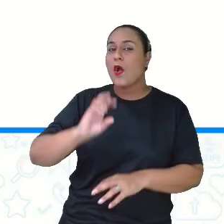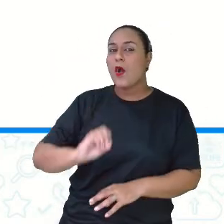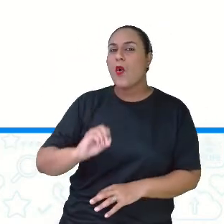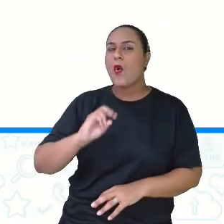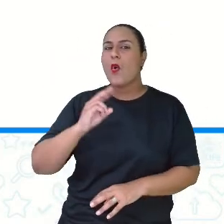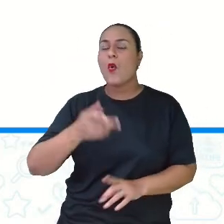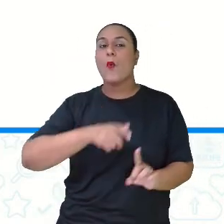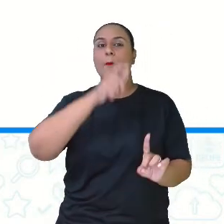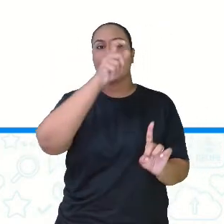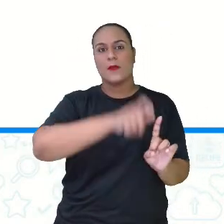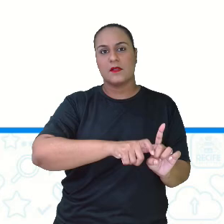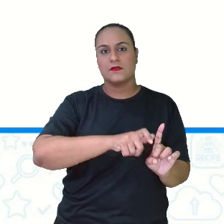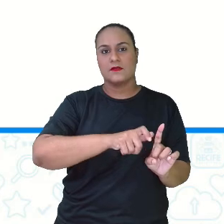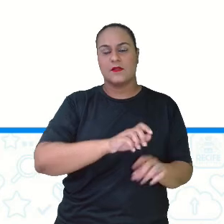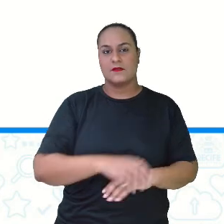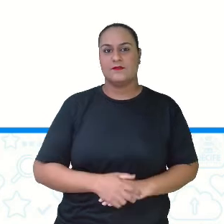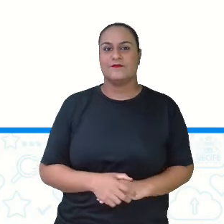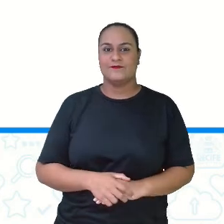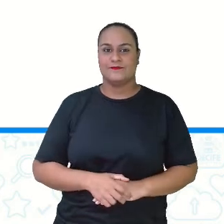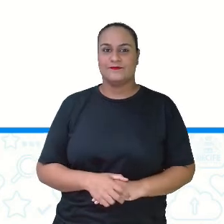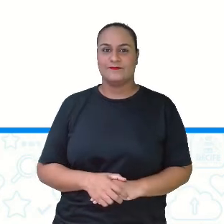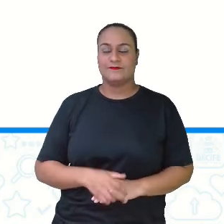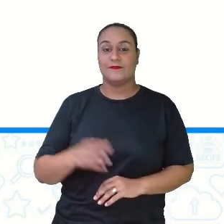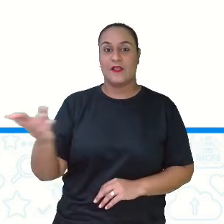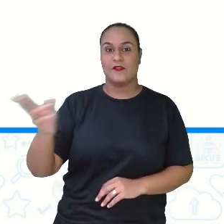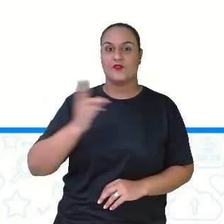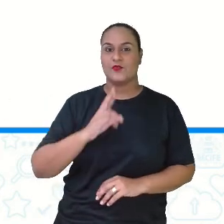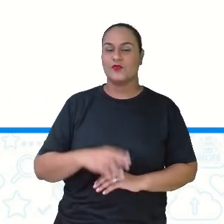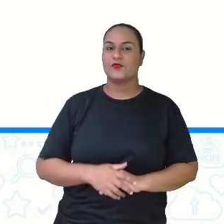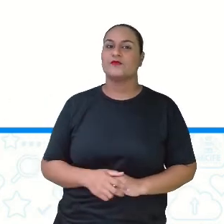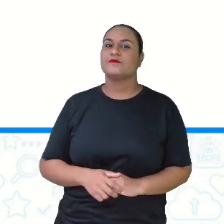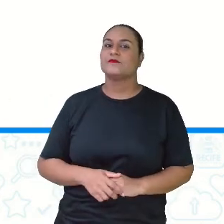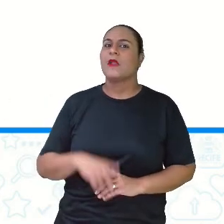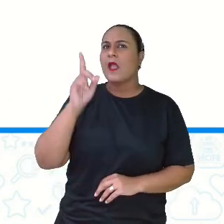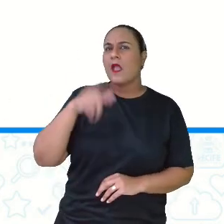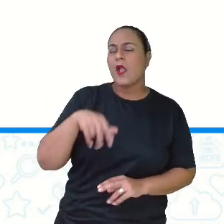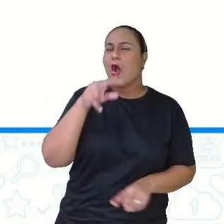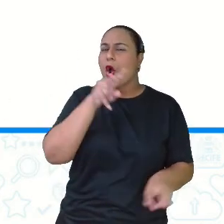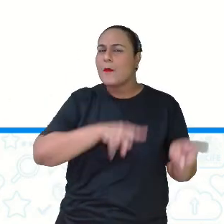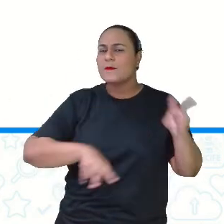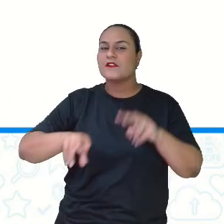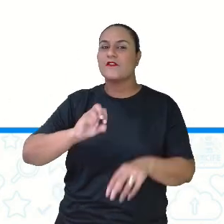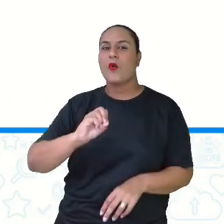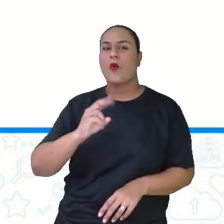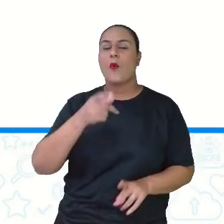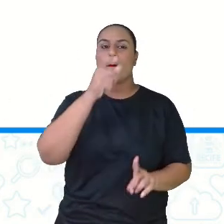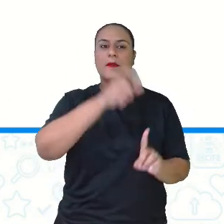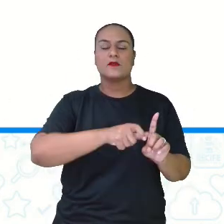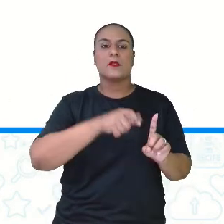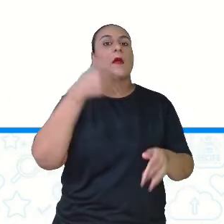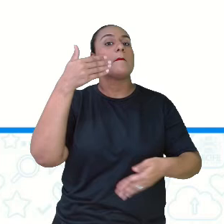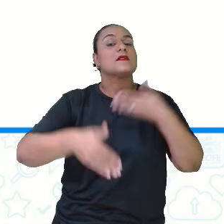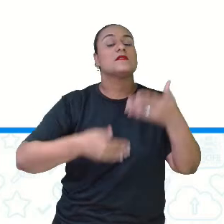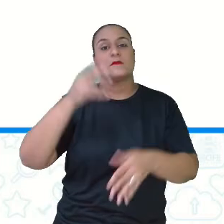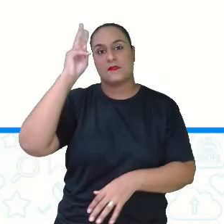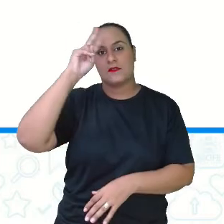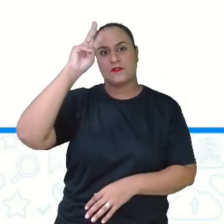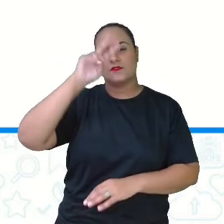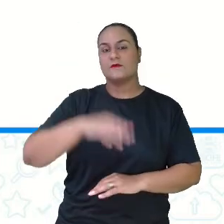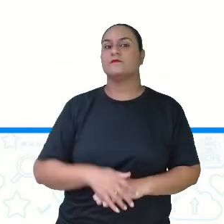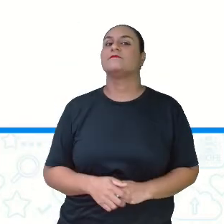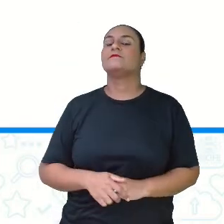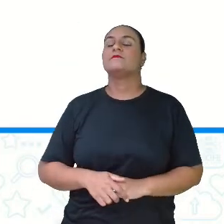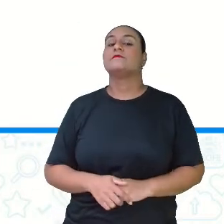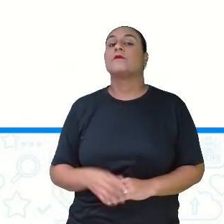ele é personagem? Respondam aí para mim, Caio. Observador ou personagem? Desculpa aí, Maurício, eu interrompi um